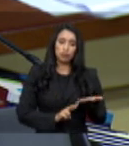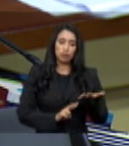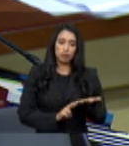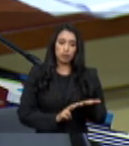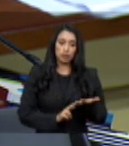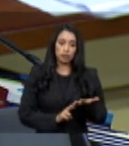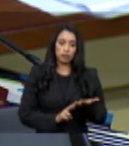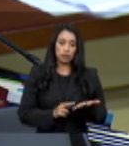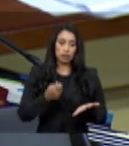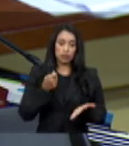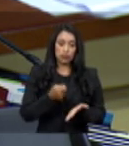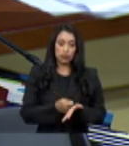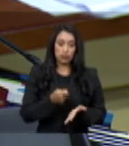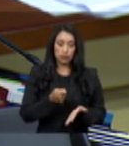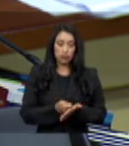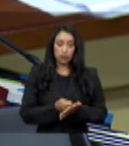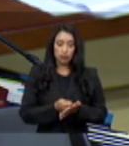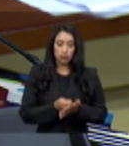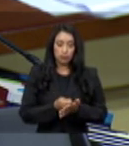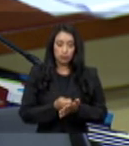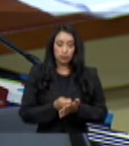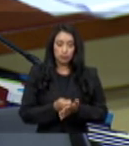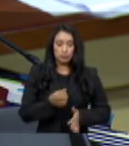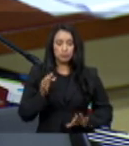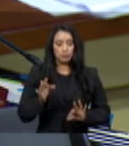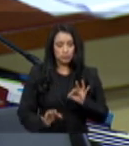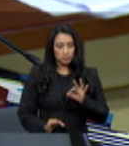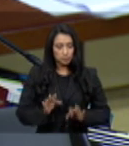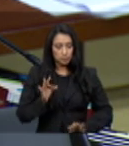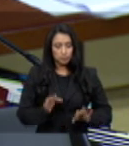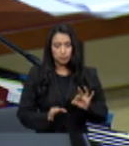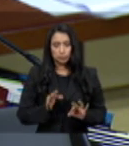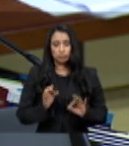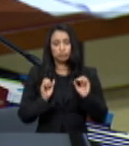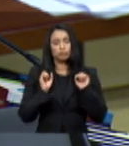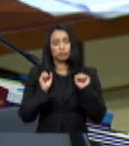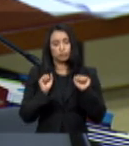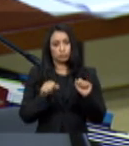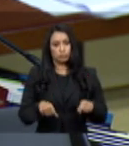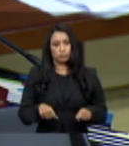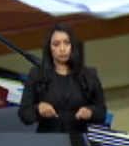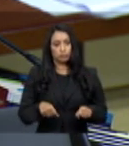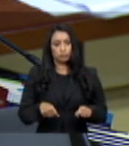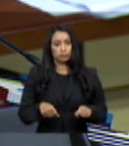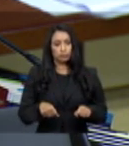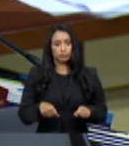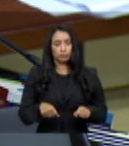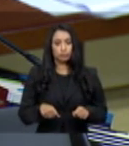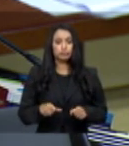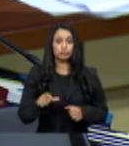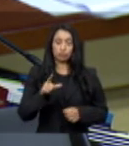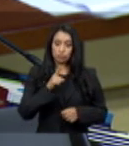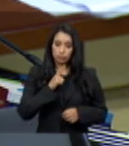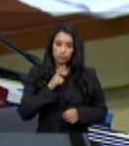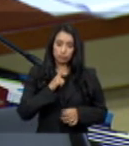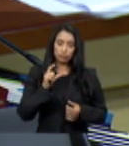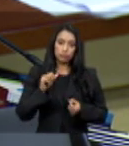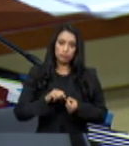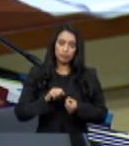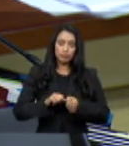curie que determine aos juízos competentes que com presteza